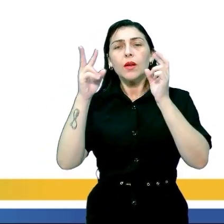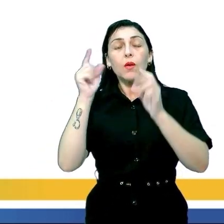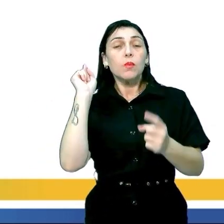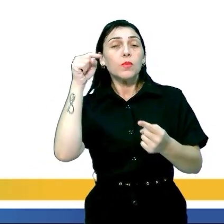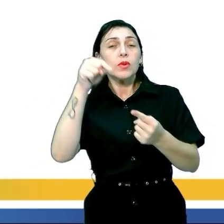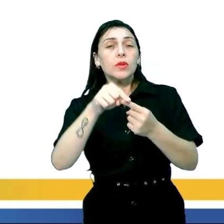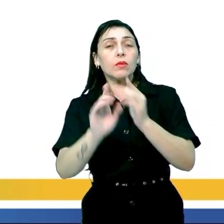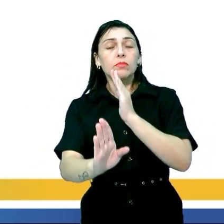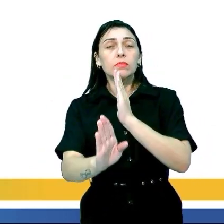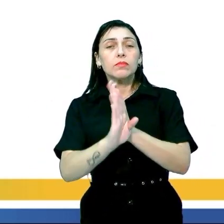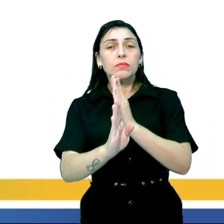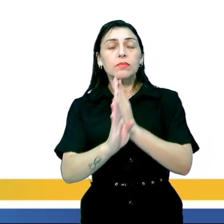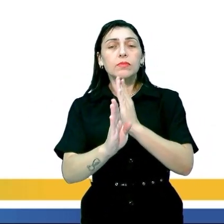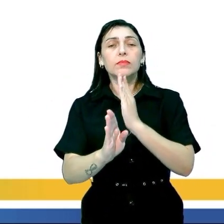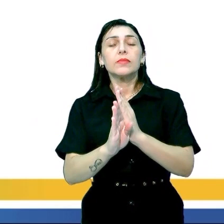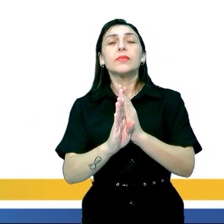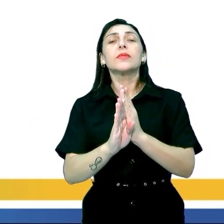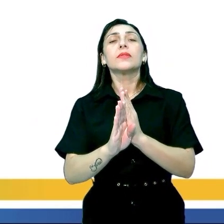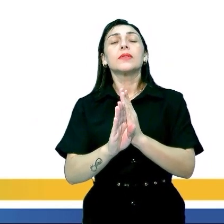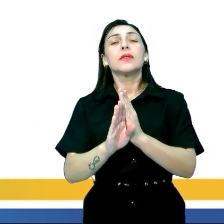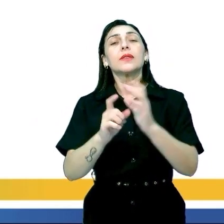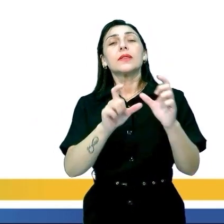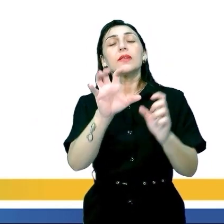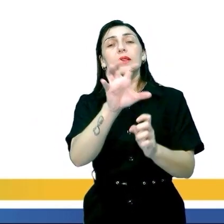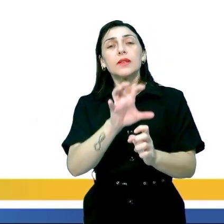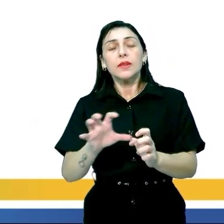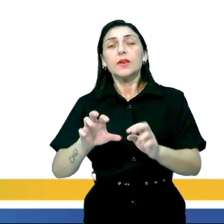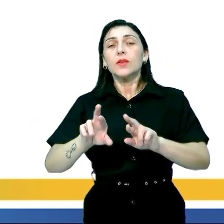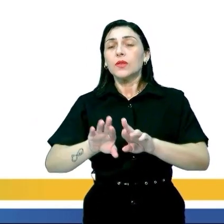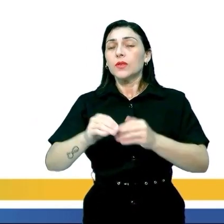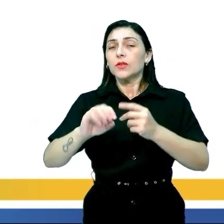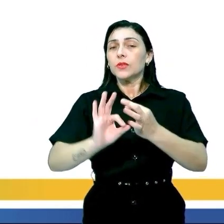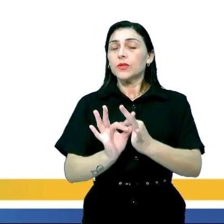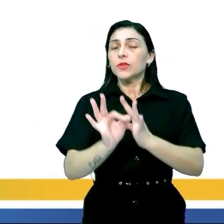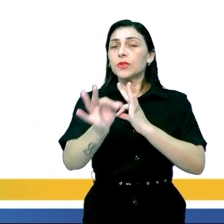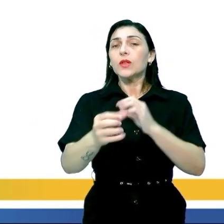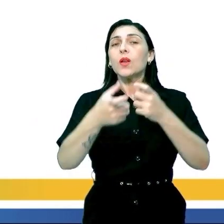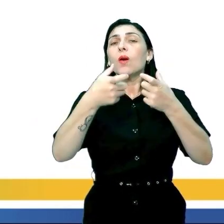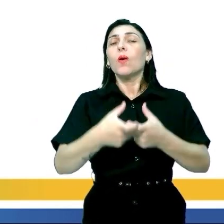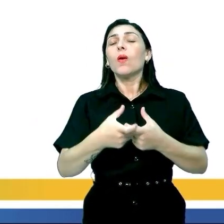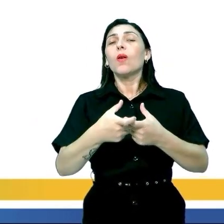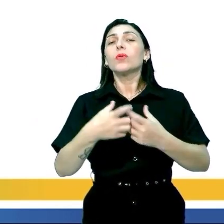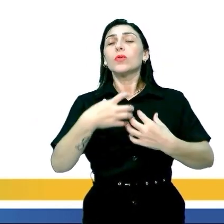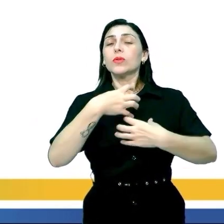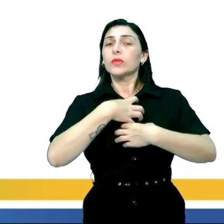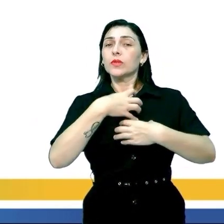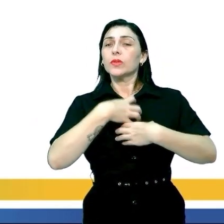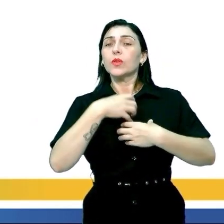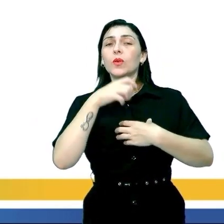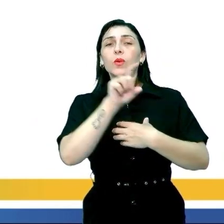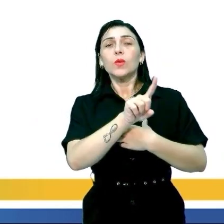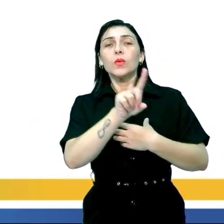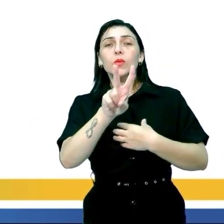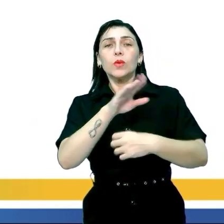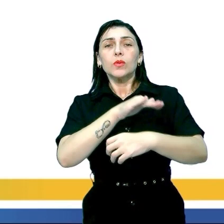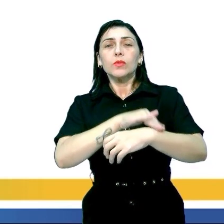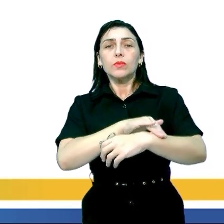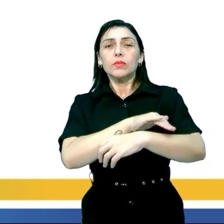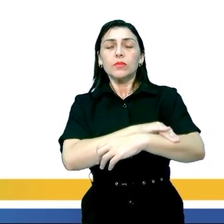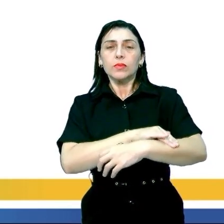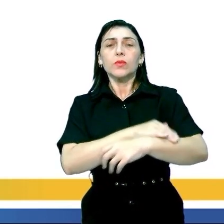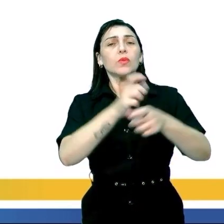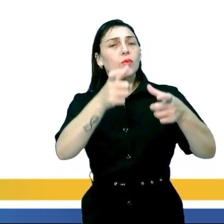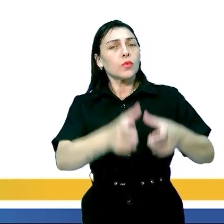a identificação das regiões e distâncias onde eram sentidos 1 ou 2 toques.